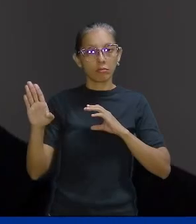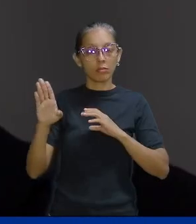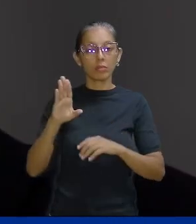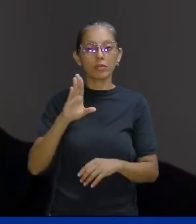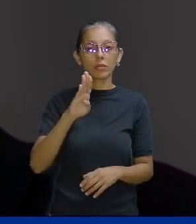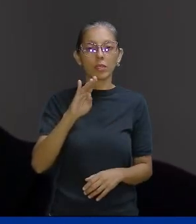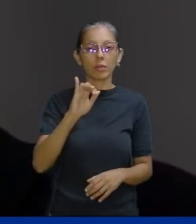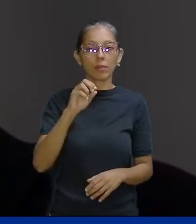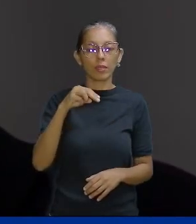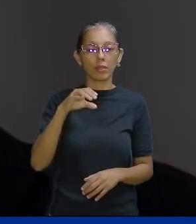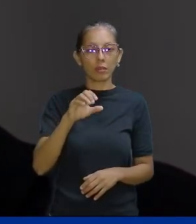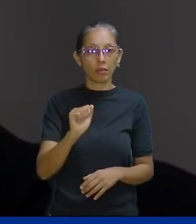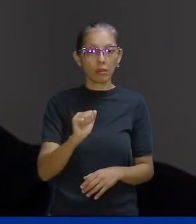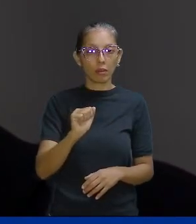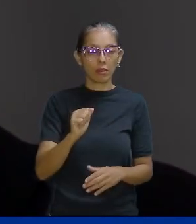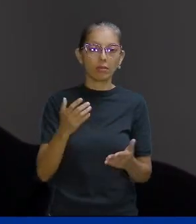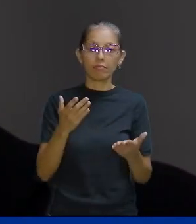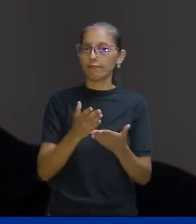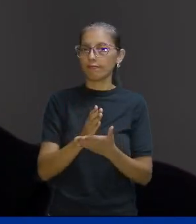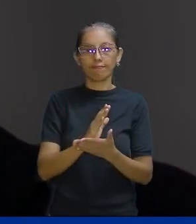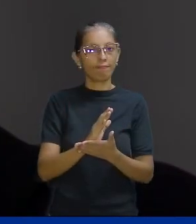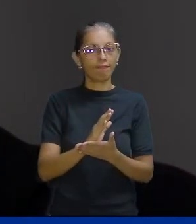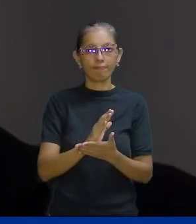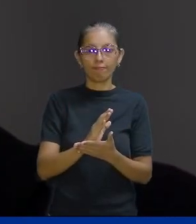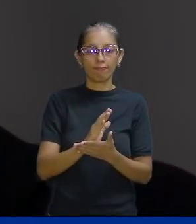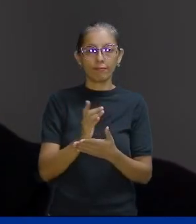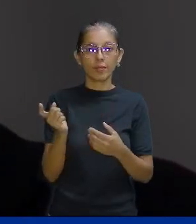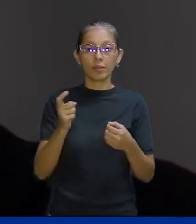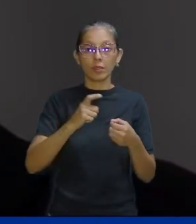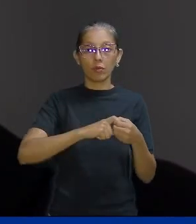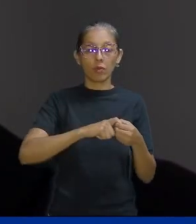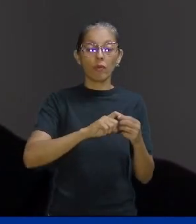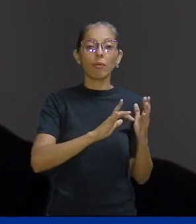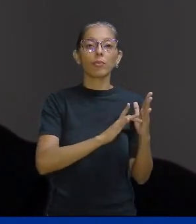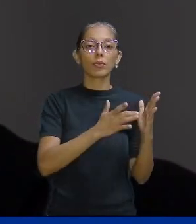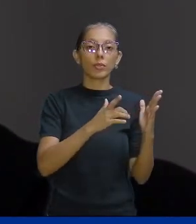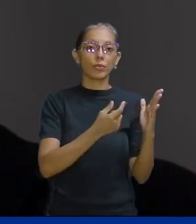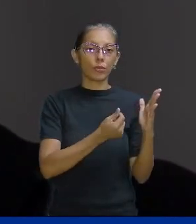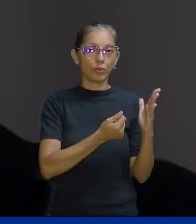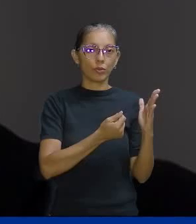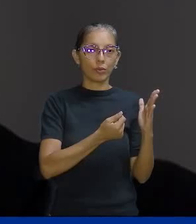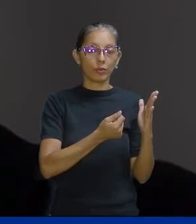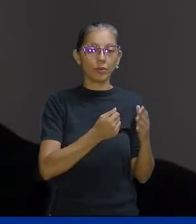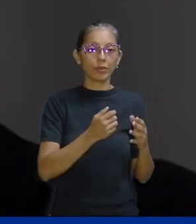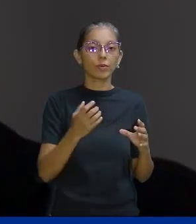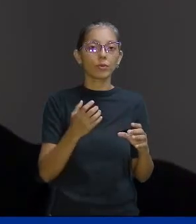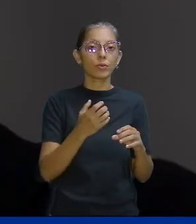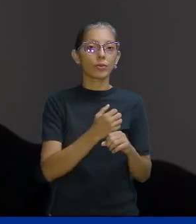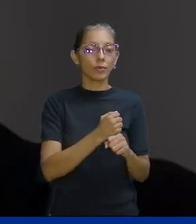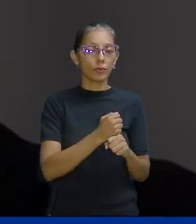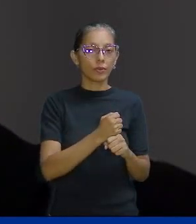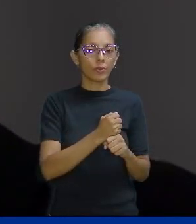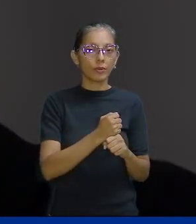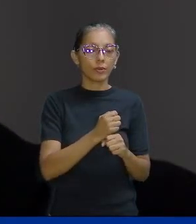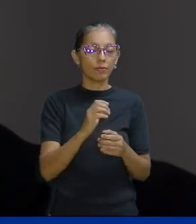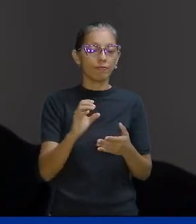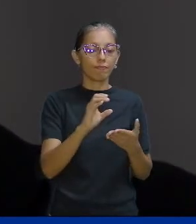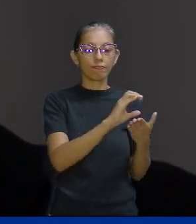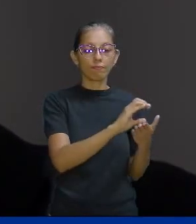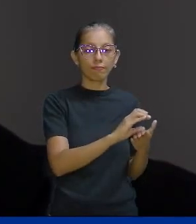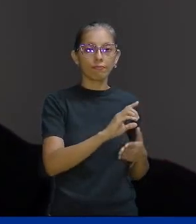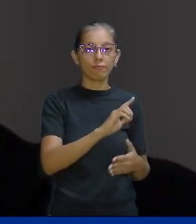Gurjão, determinando a devolução ao Tesouro Nacional o valor de R$ 2.500,